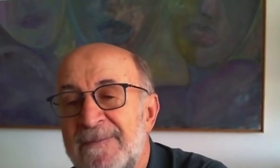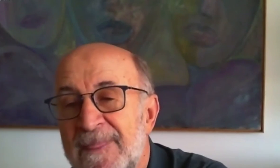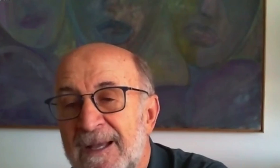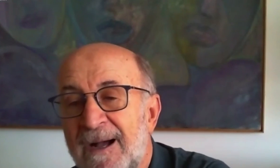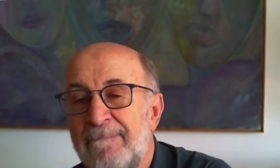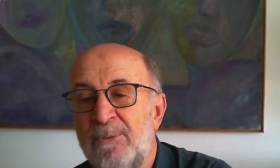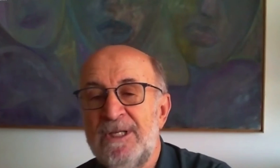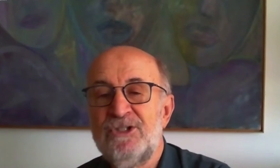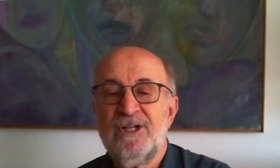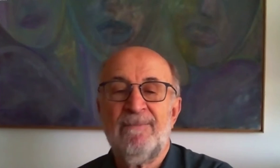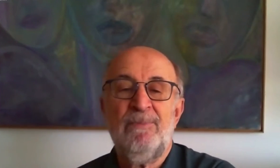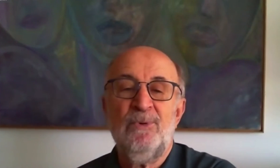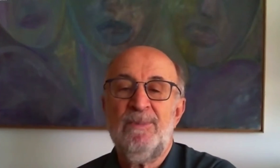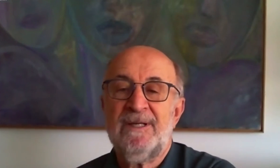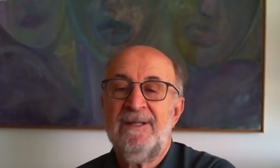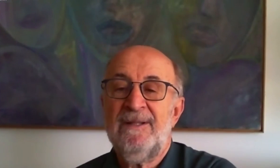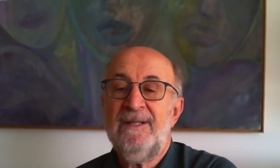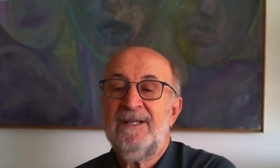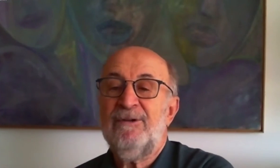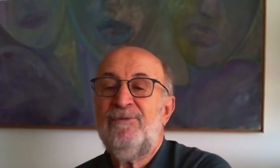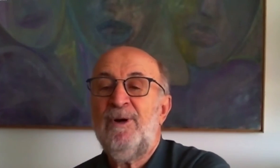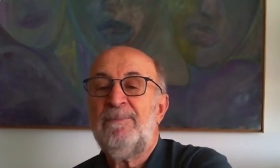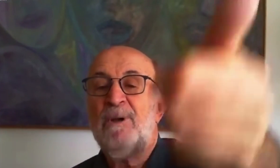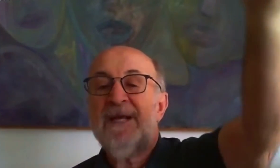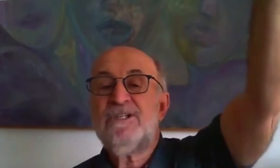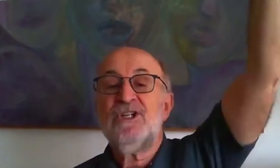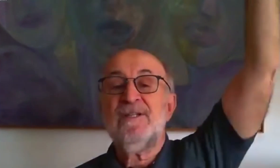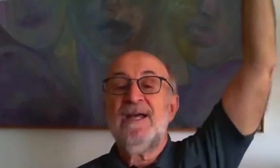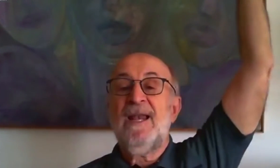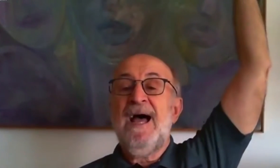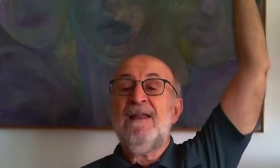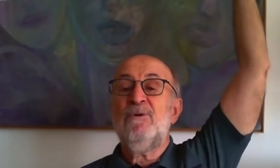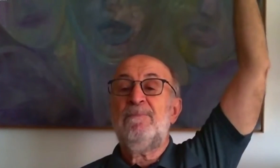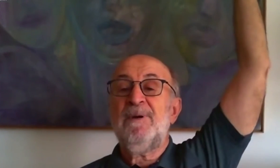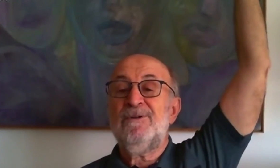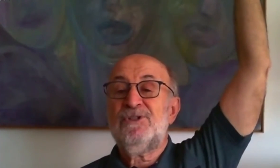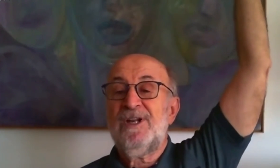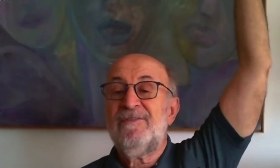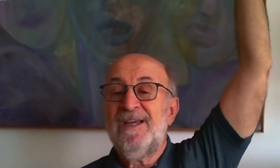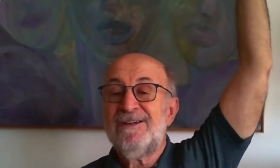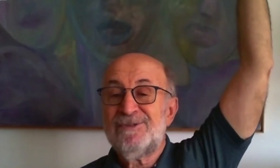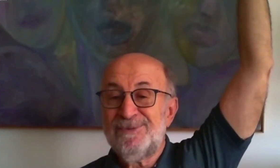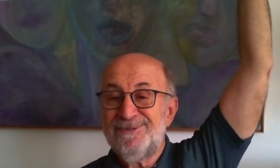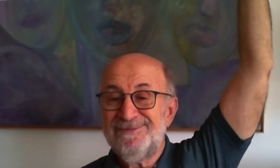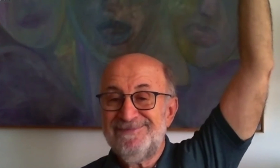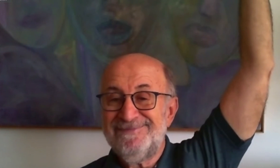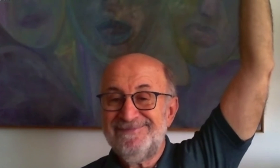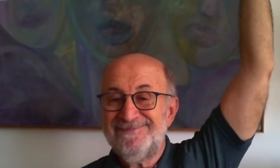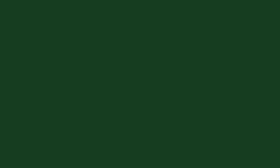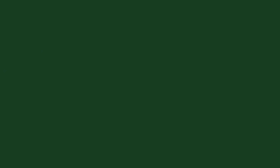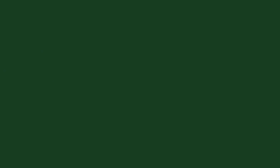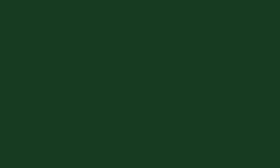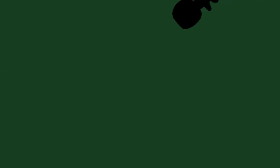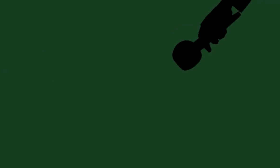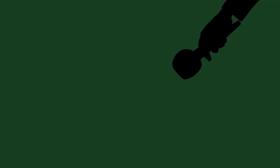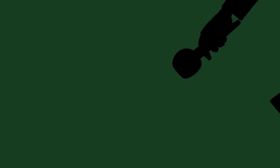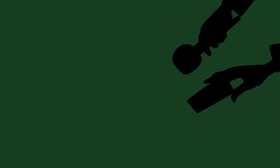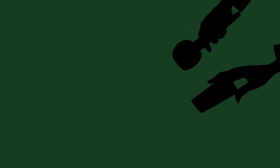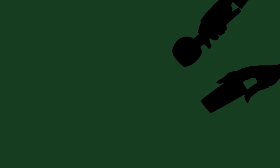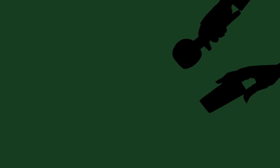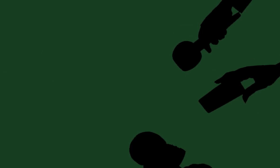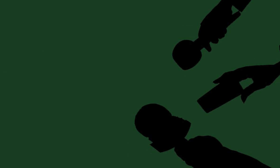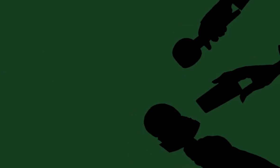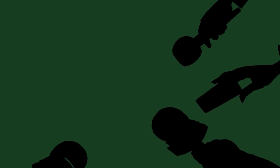recebe a política pública que foi prometida lá no plano estratégico.